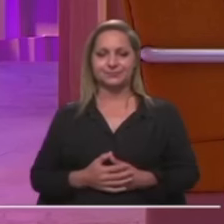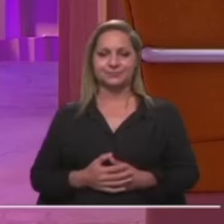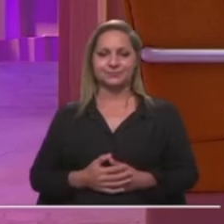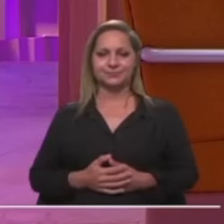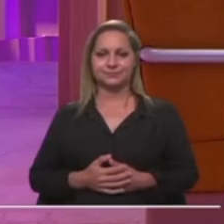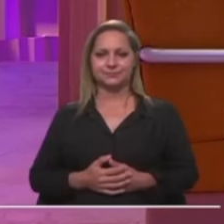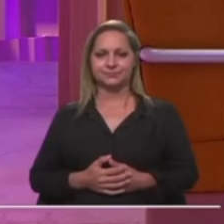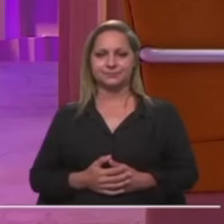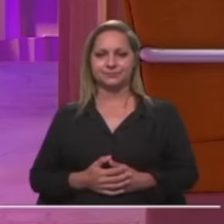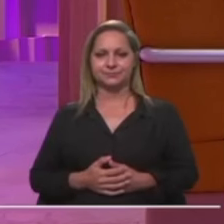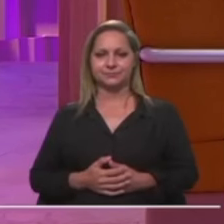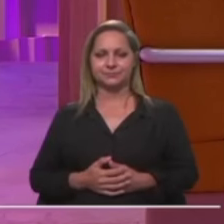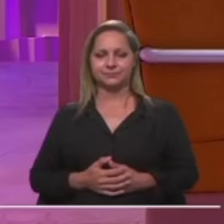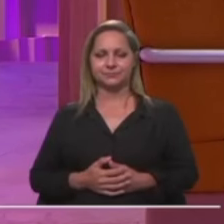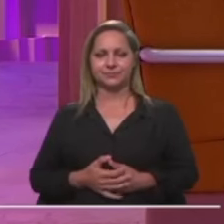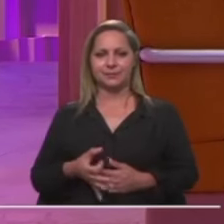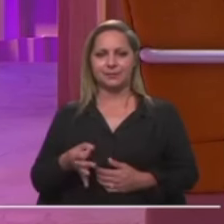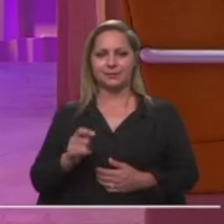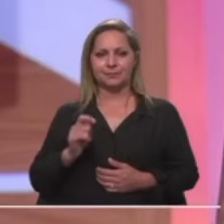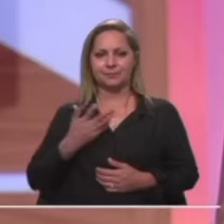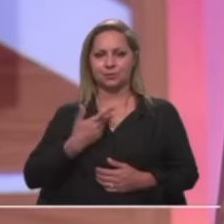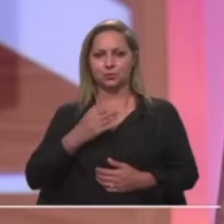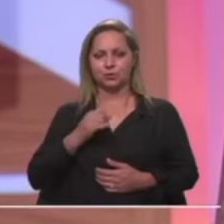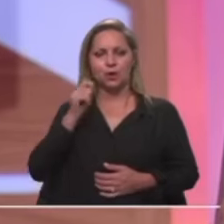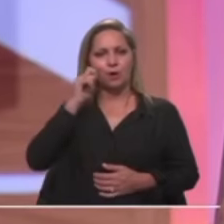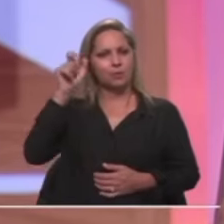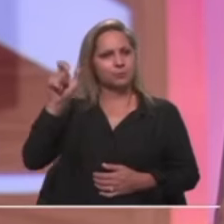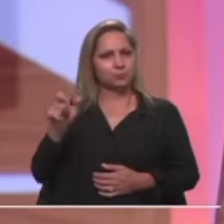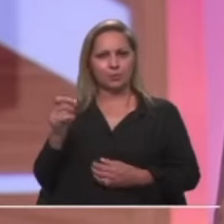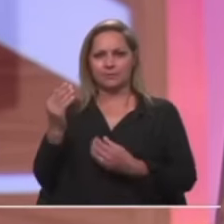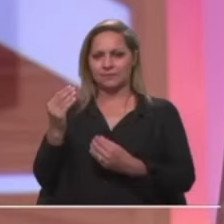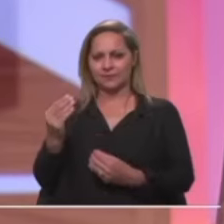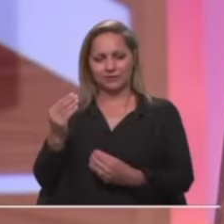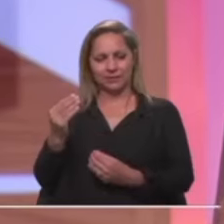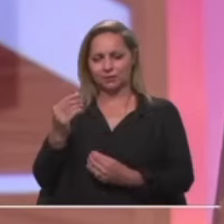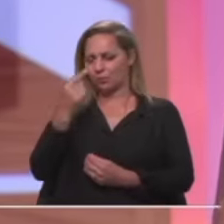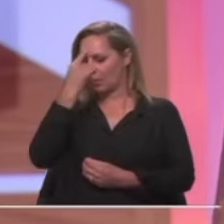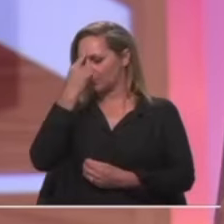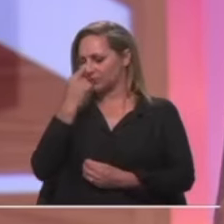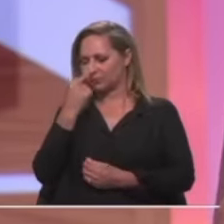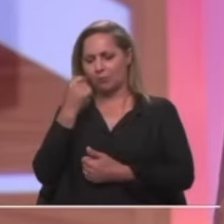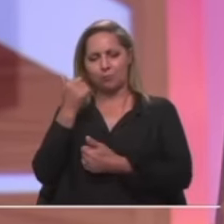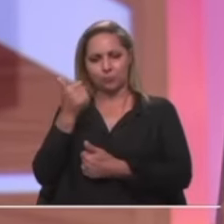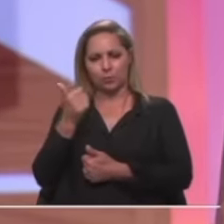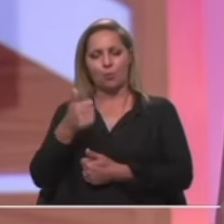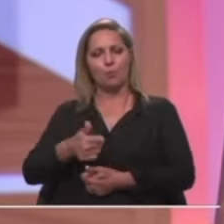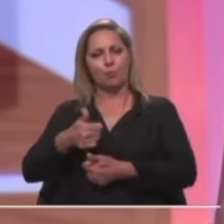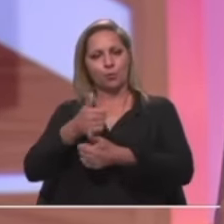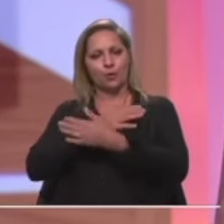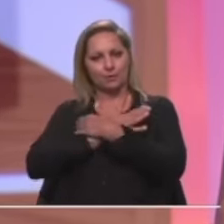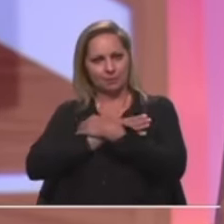portanto... O Pedro é um excelente homem, tem um caráter impecável, é bom amigo e bom